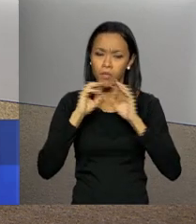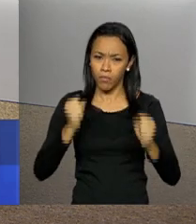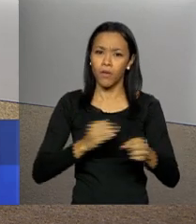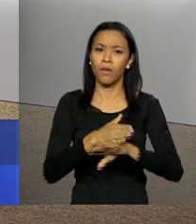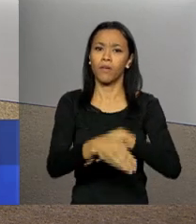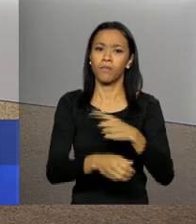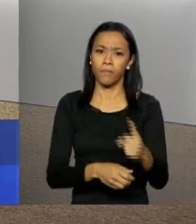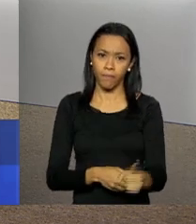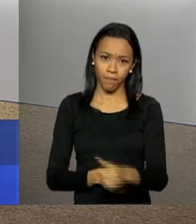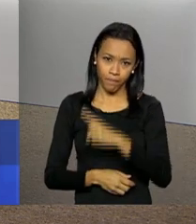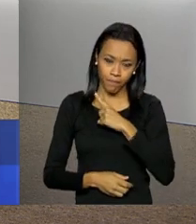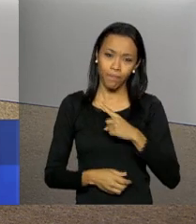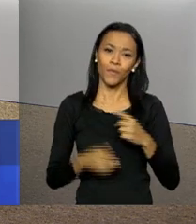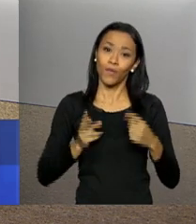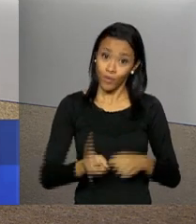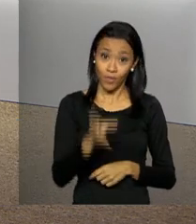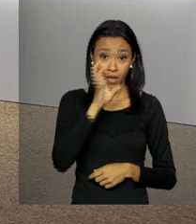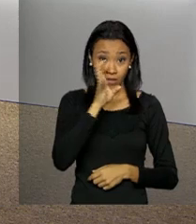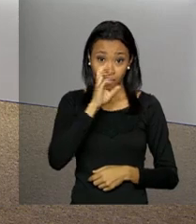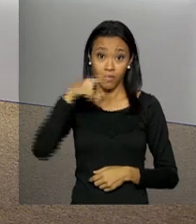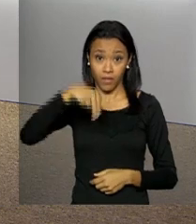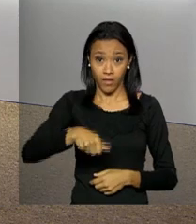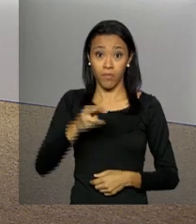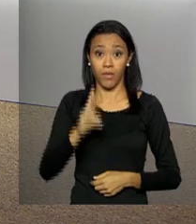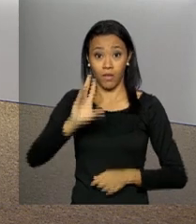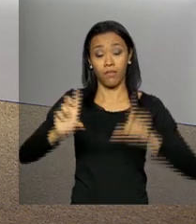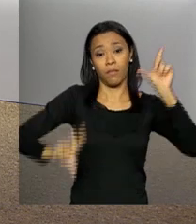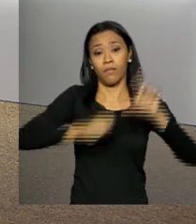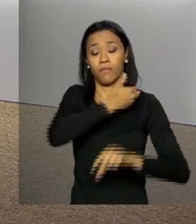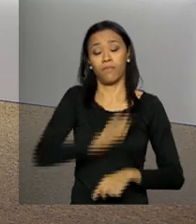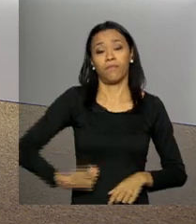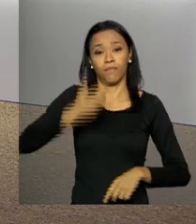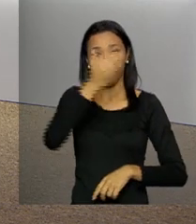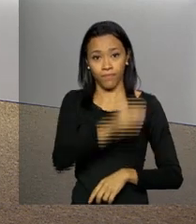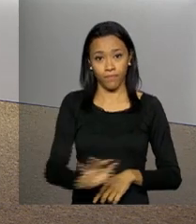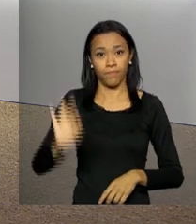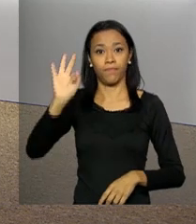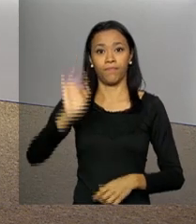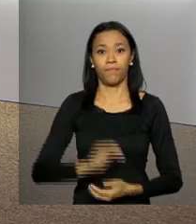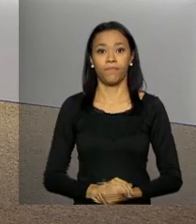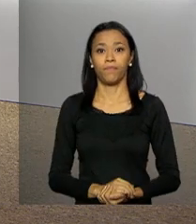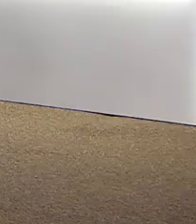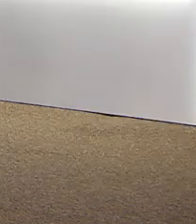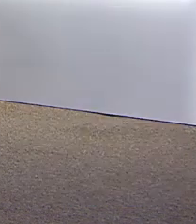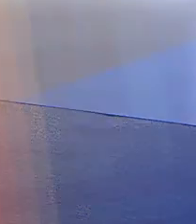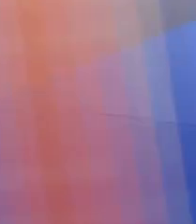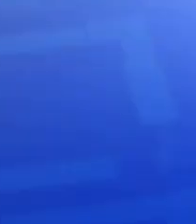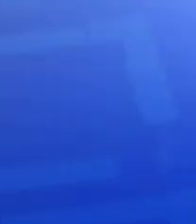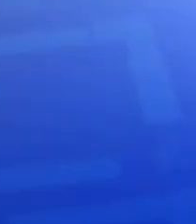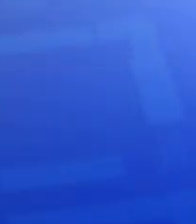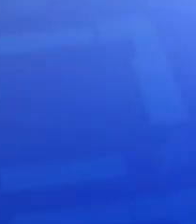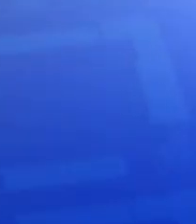facebook.com tvbr Continue com a gente NBR a TV do Governo Federal